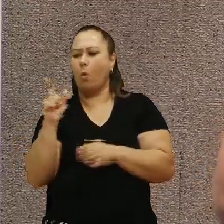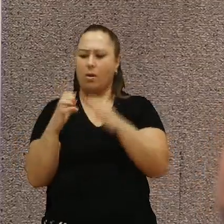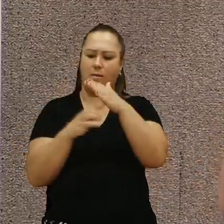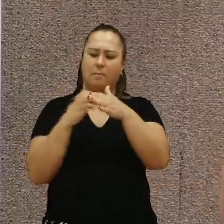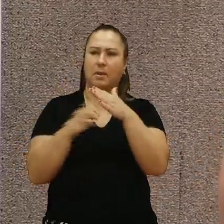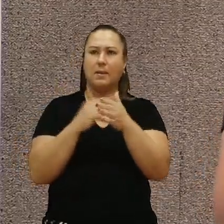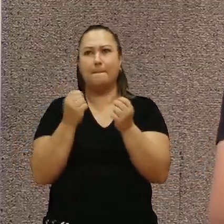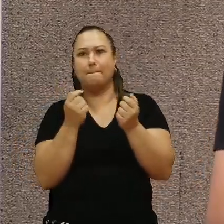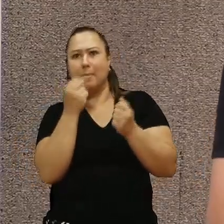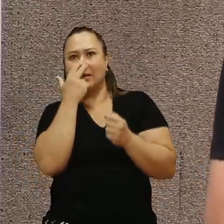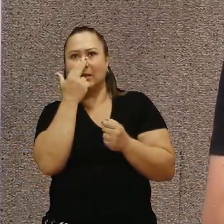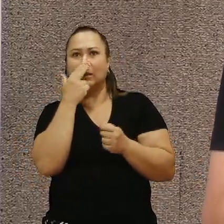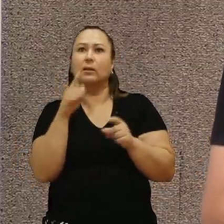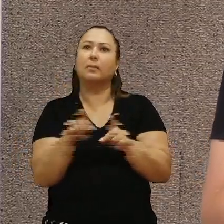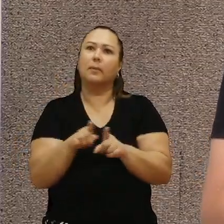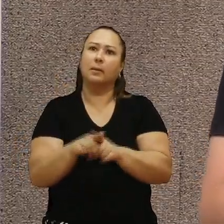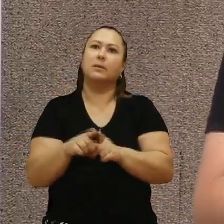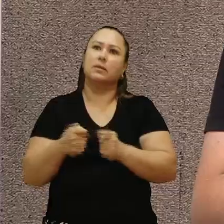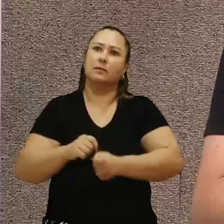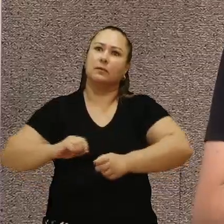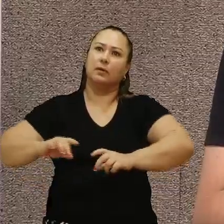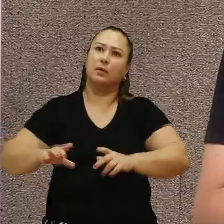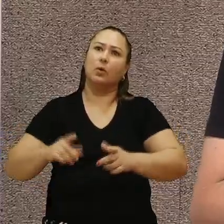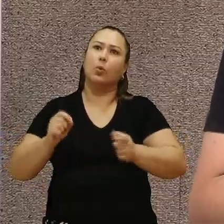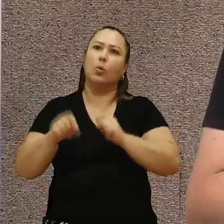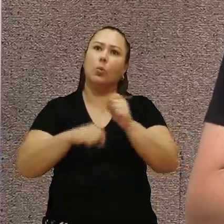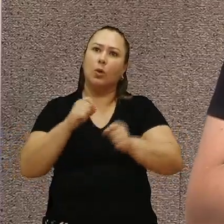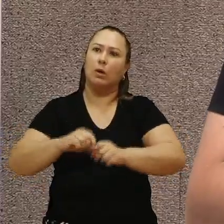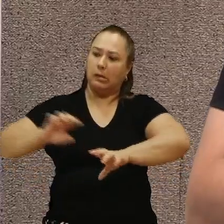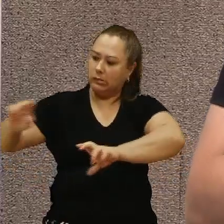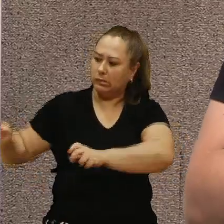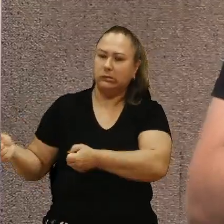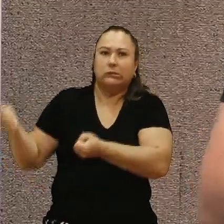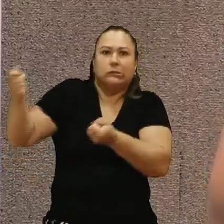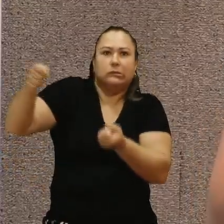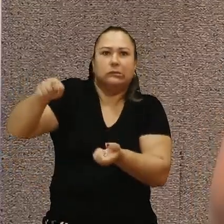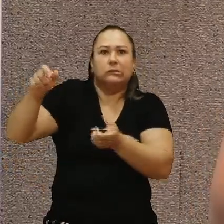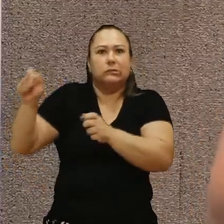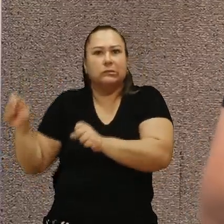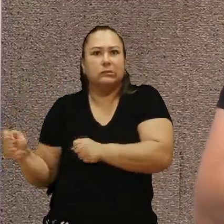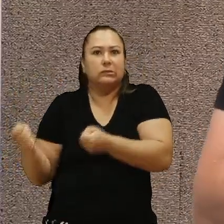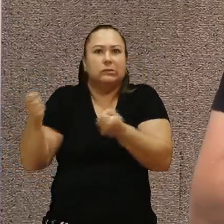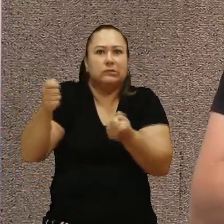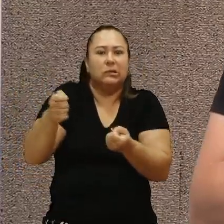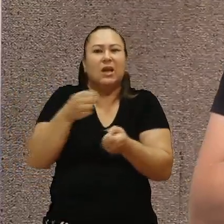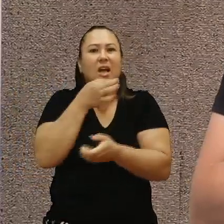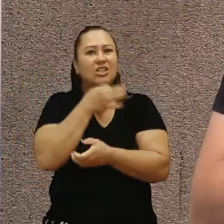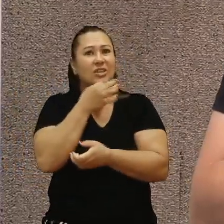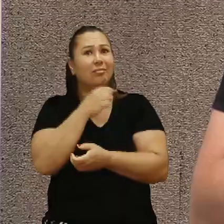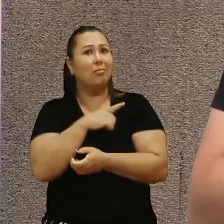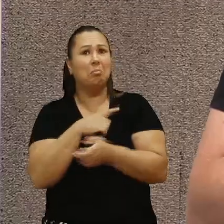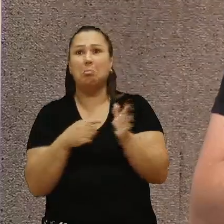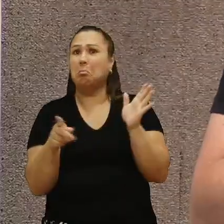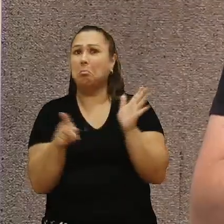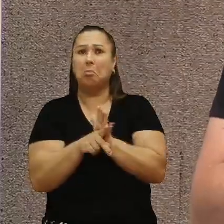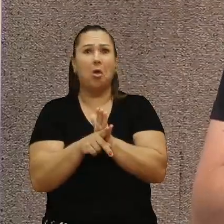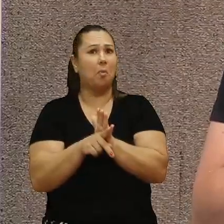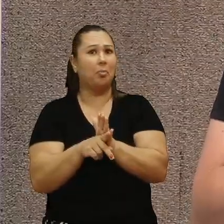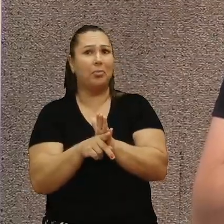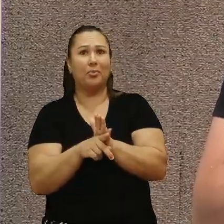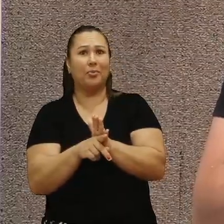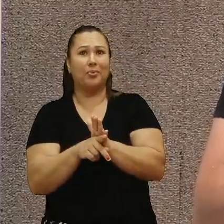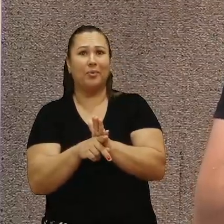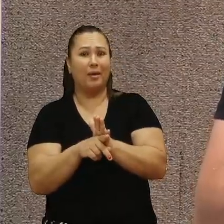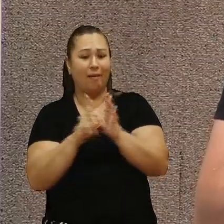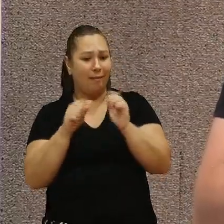que ainda os coletores levantavam manualmente o caminhão para colocar e ser mais rápido a coleta. E Caxias do Sul nós temos uma coleta que é mecanizada. Então nós temos um